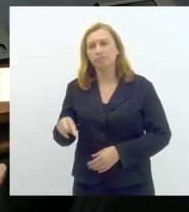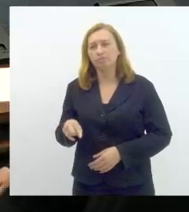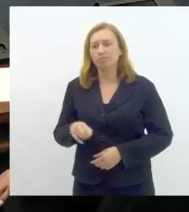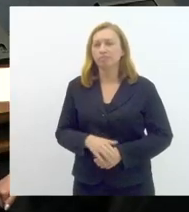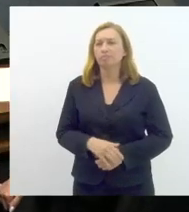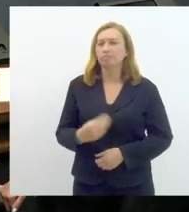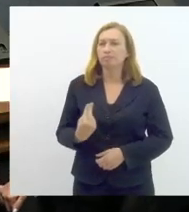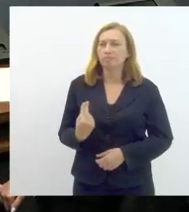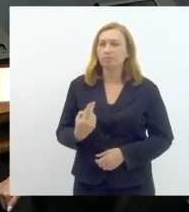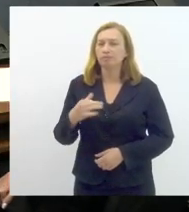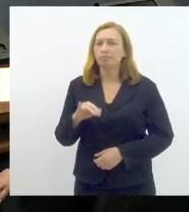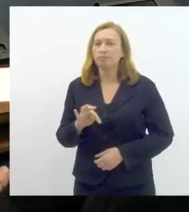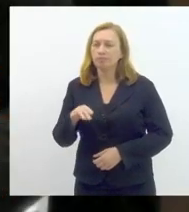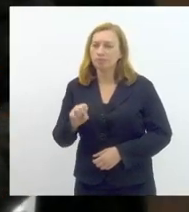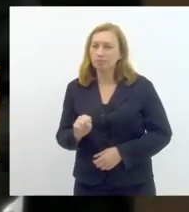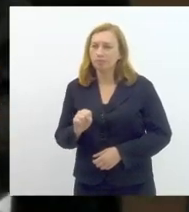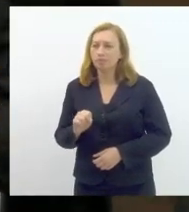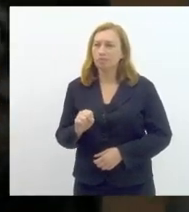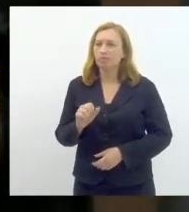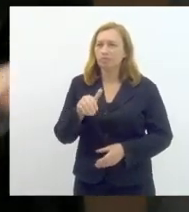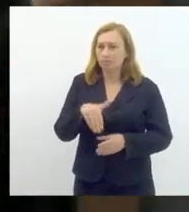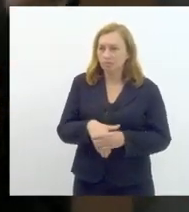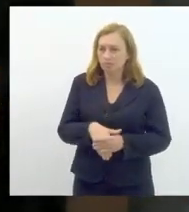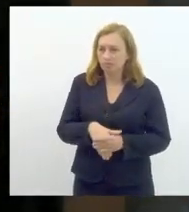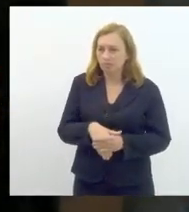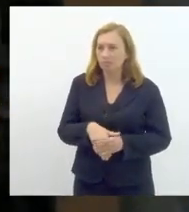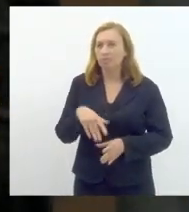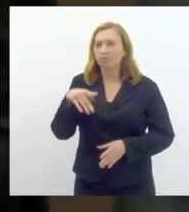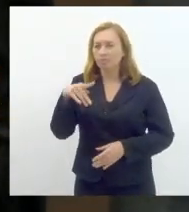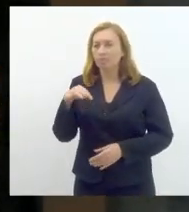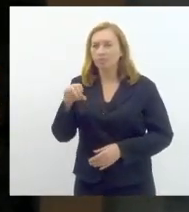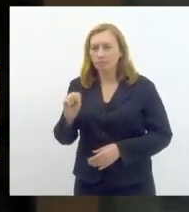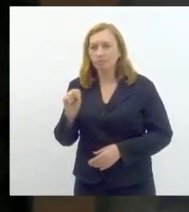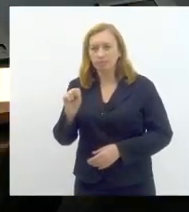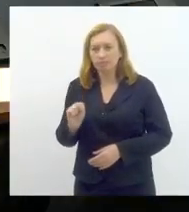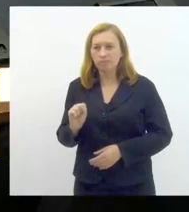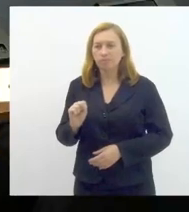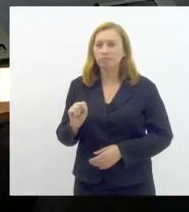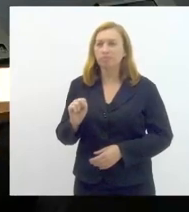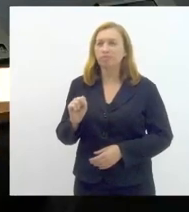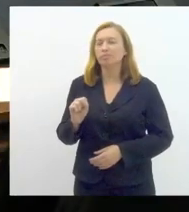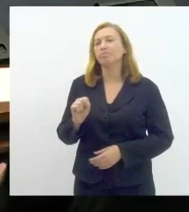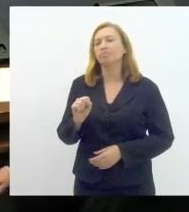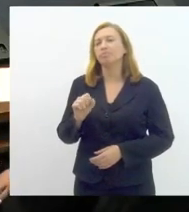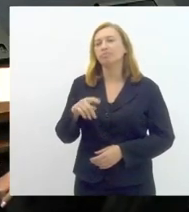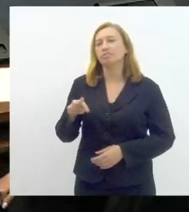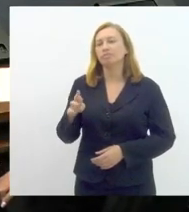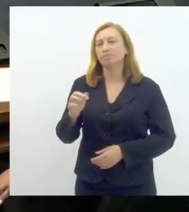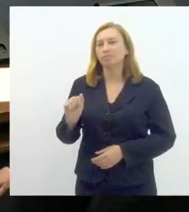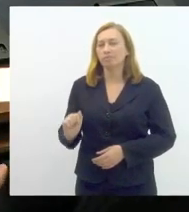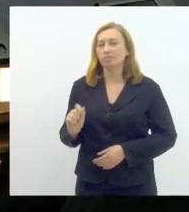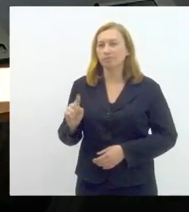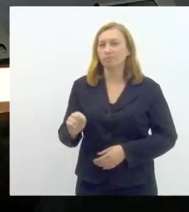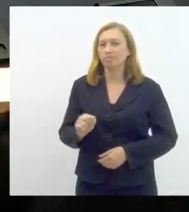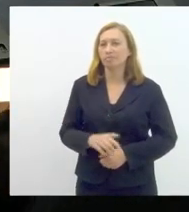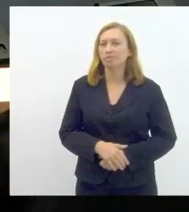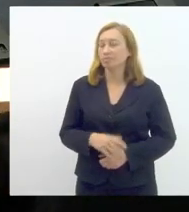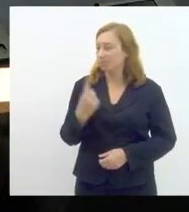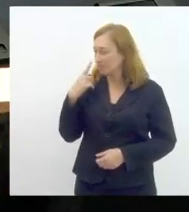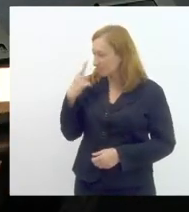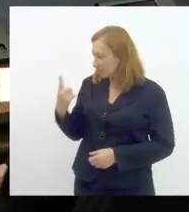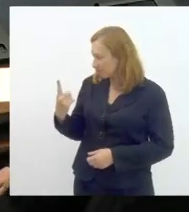Meu nome é Matheus Souza de Maricá e voto em Matheus Souza de Maricá. Maravilha, vocês estão computando